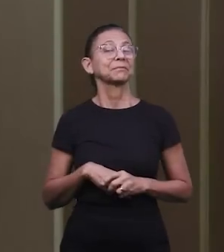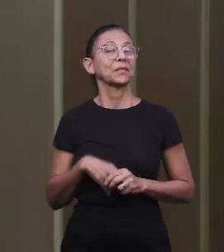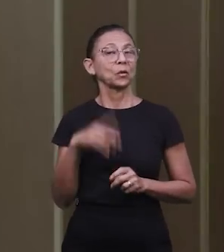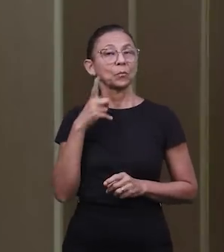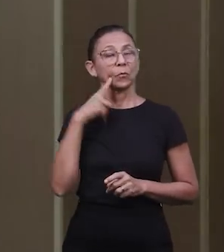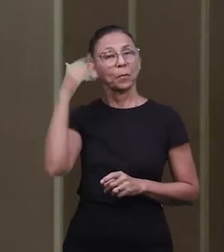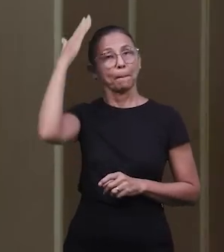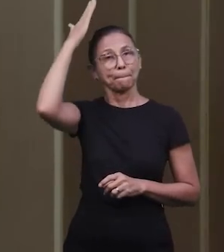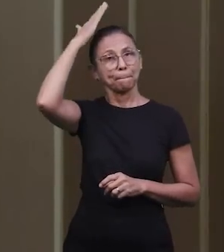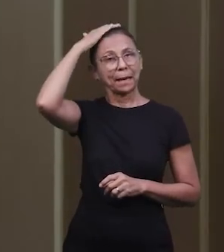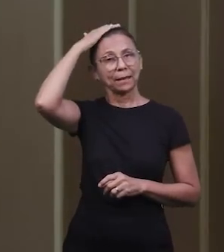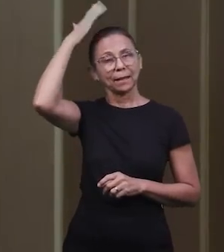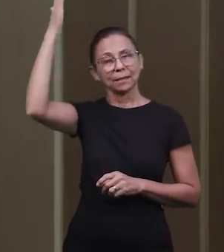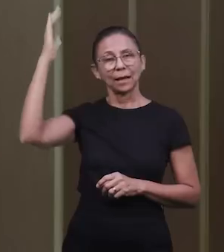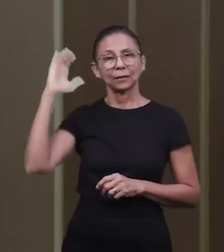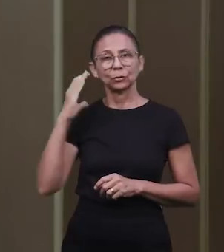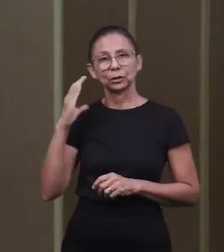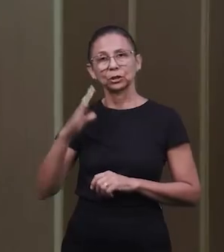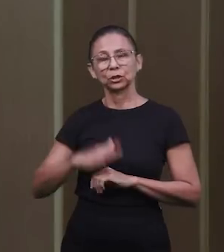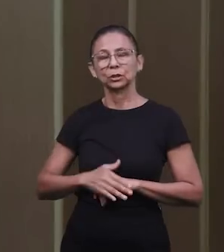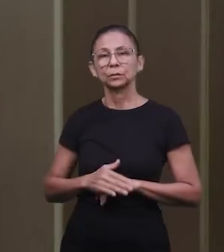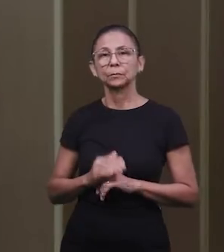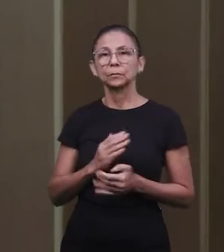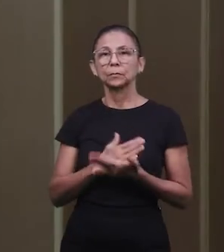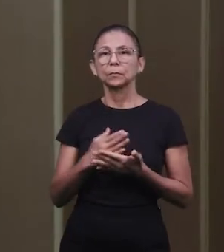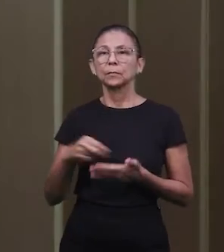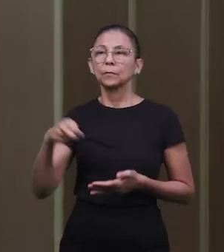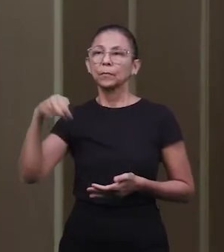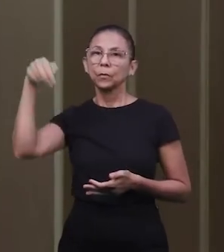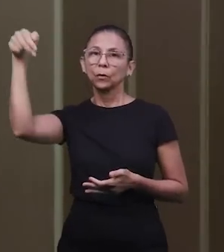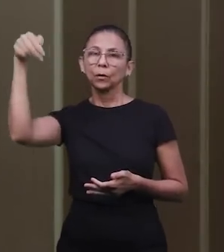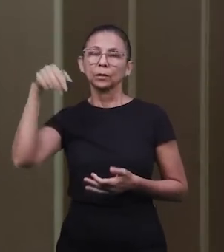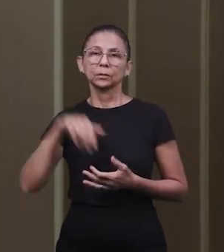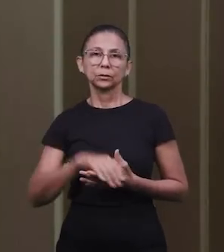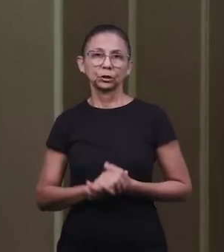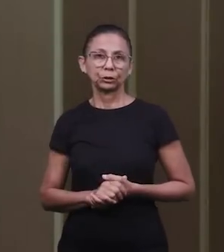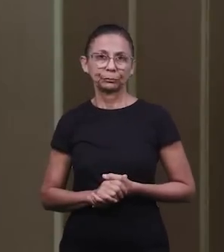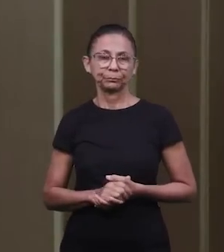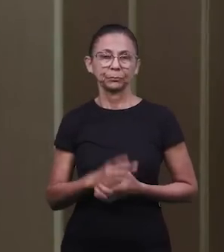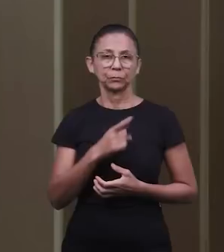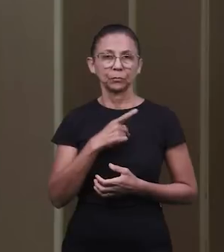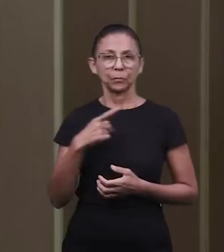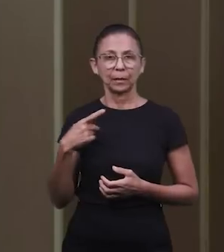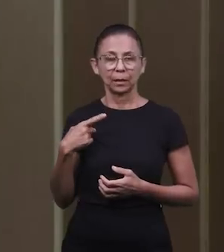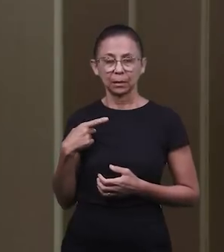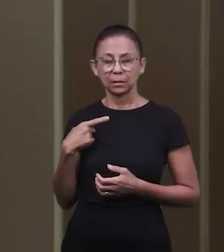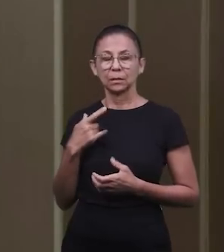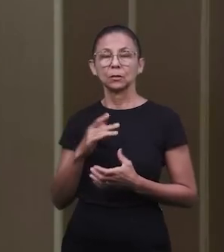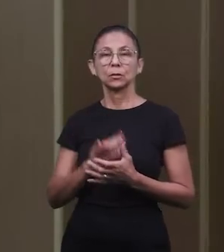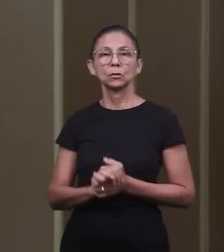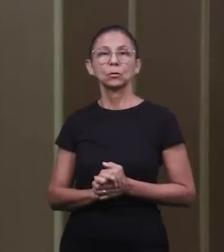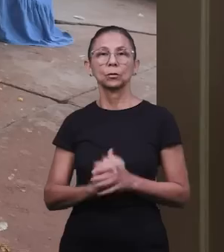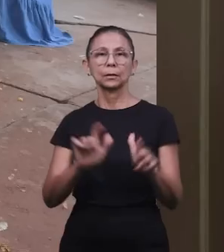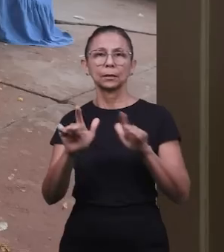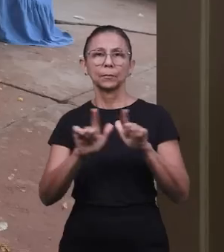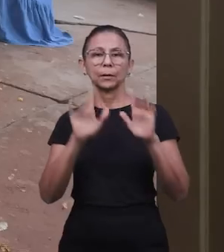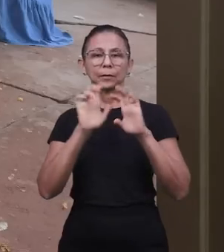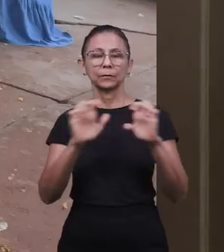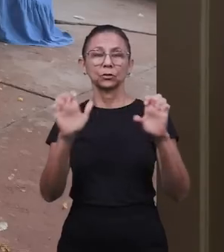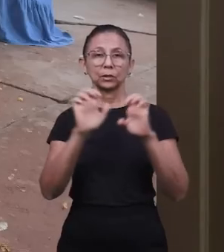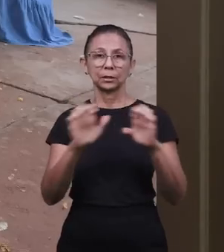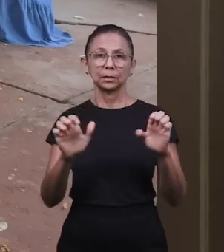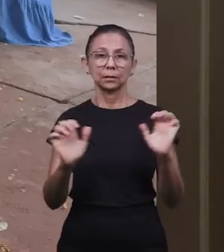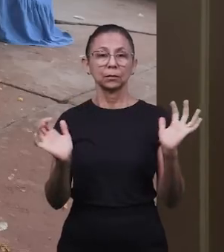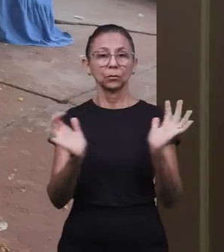então, para falar do Paraná. E nós vamos começar pela região norte. Pastor Fernando fez uma evangelização